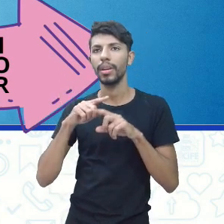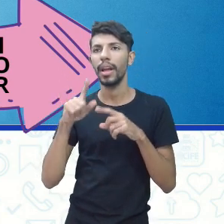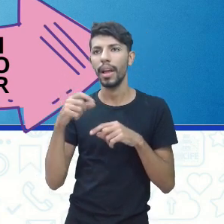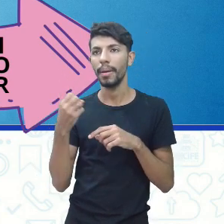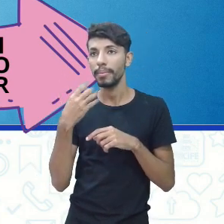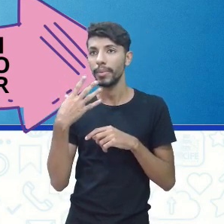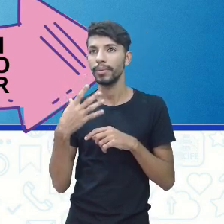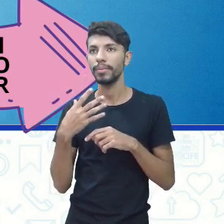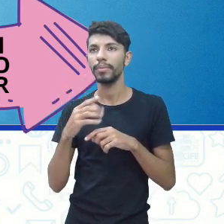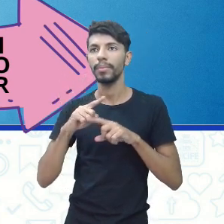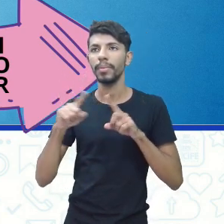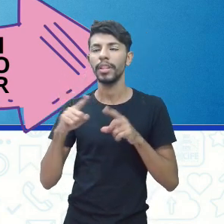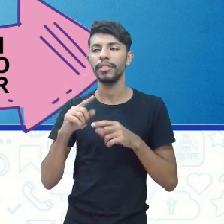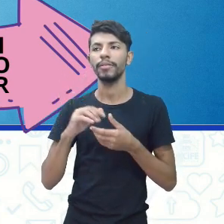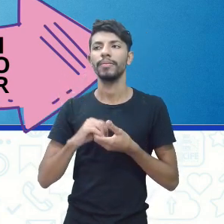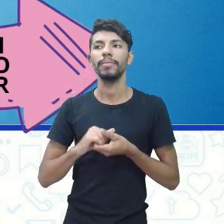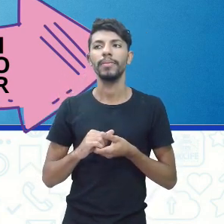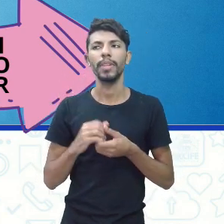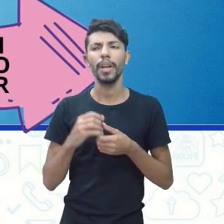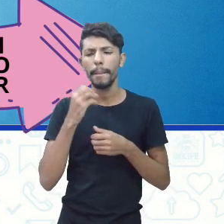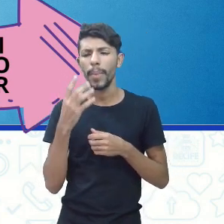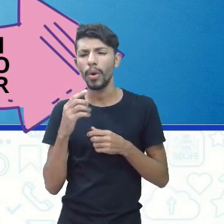pensar.